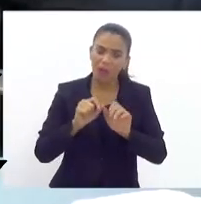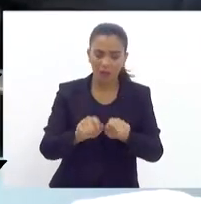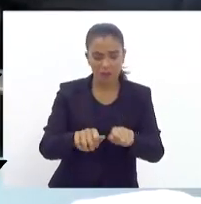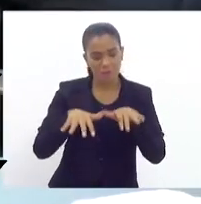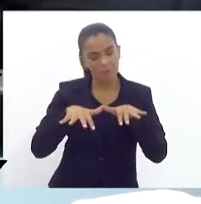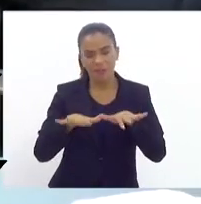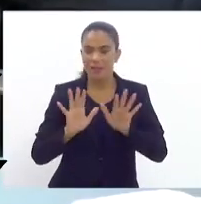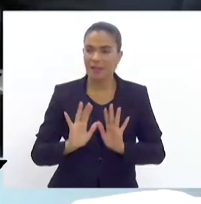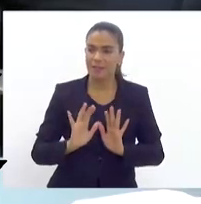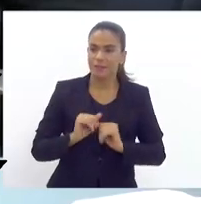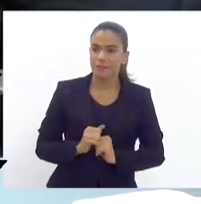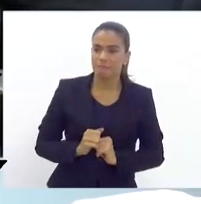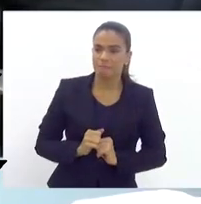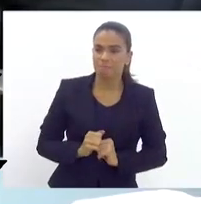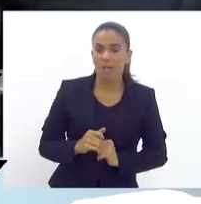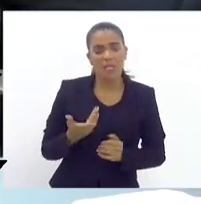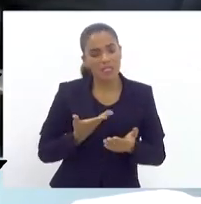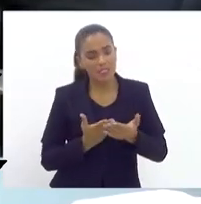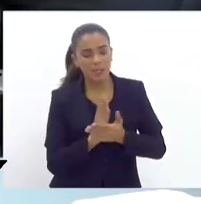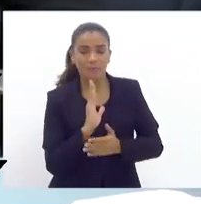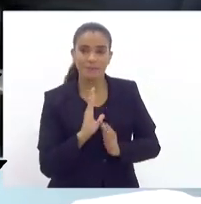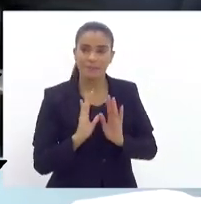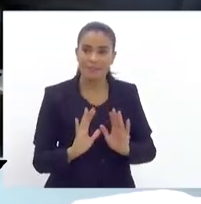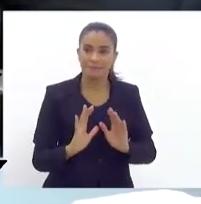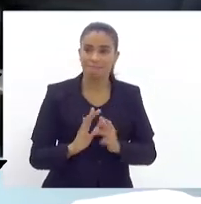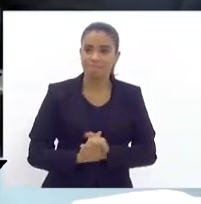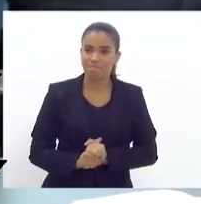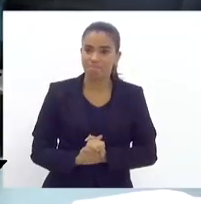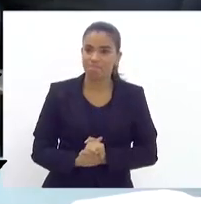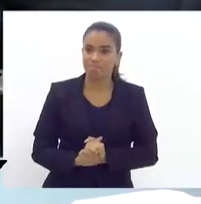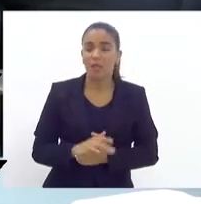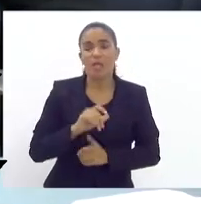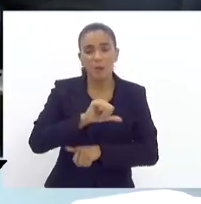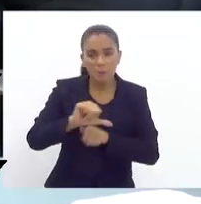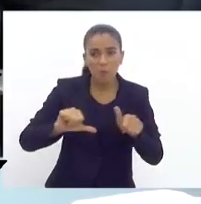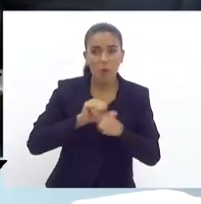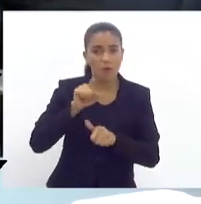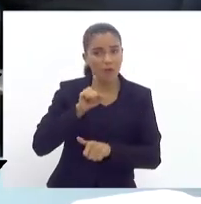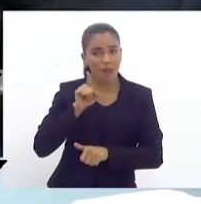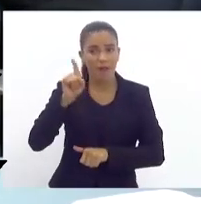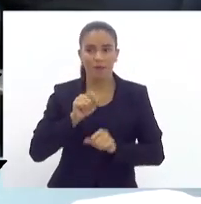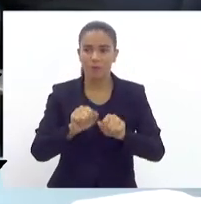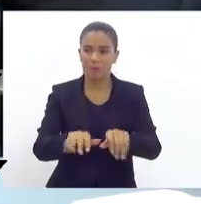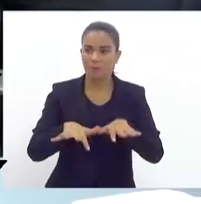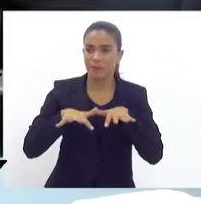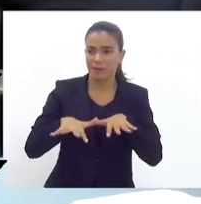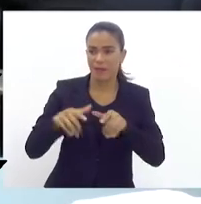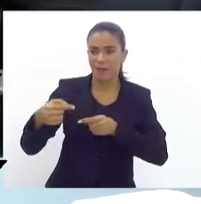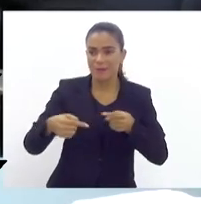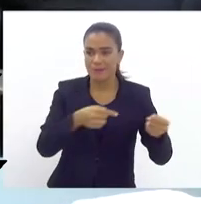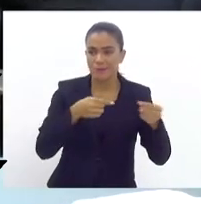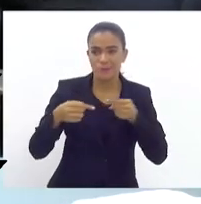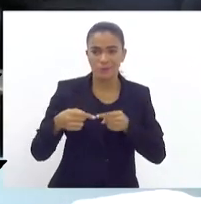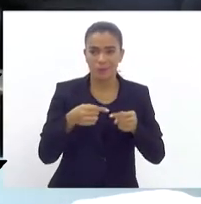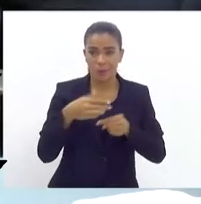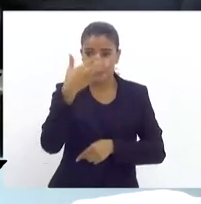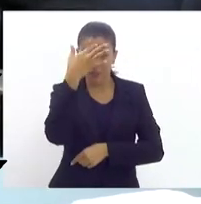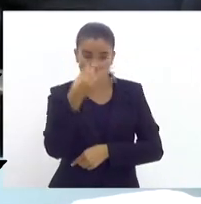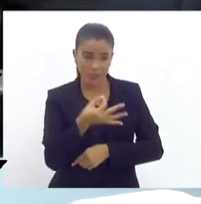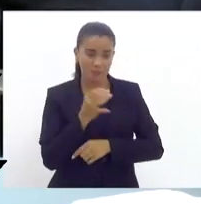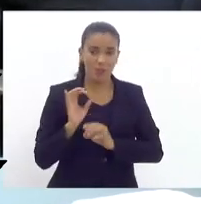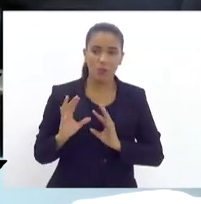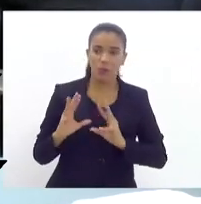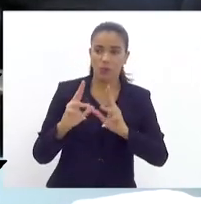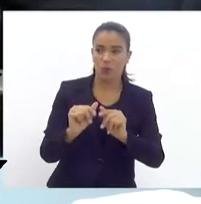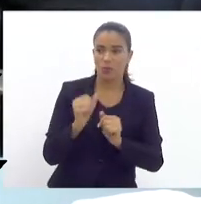e deixar passar dessa forma, sim, e modificar em plenário, se for do entendimento, para não